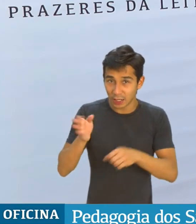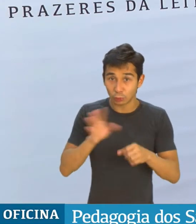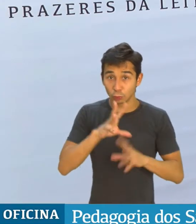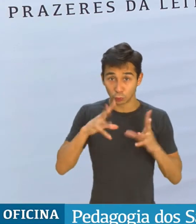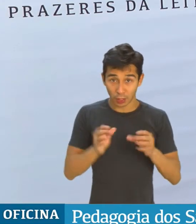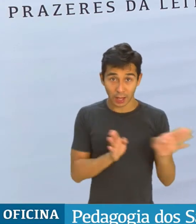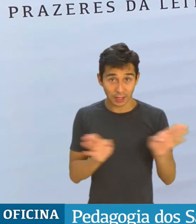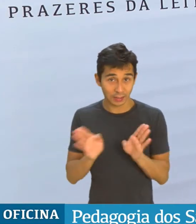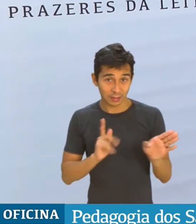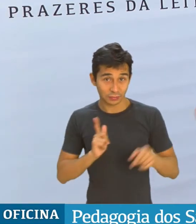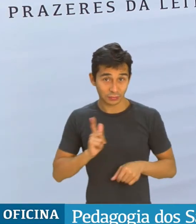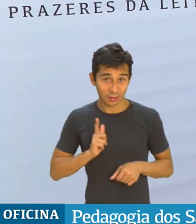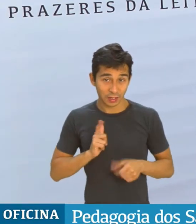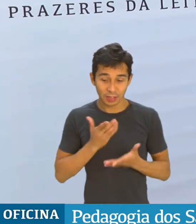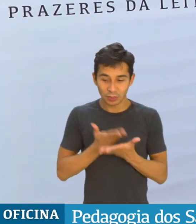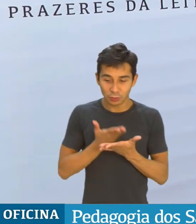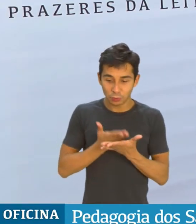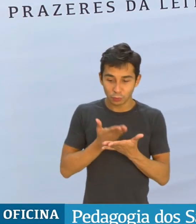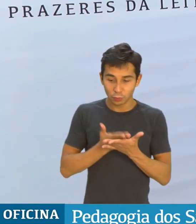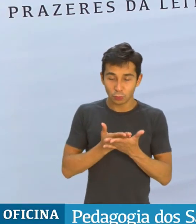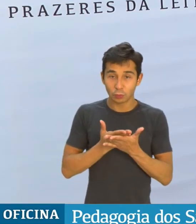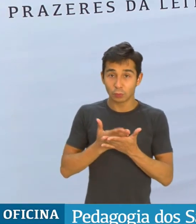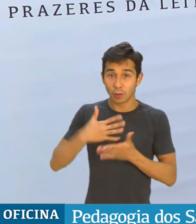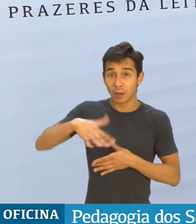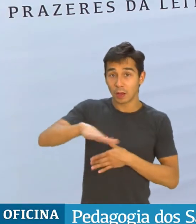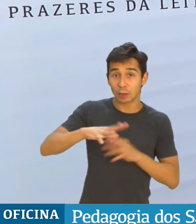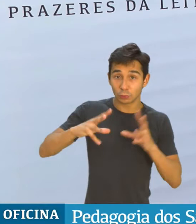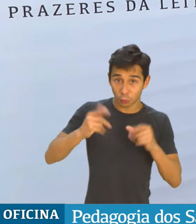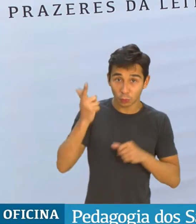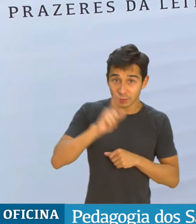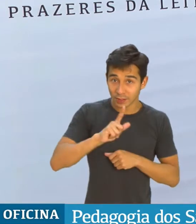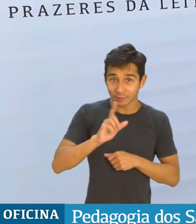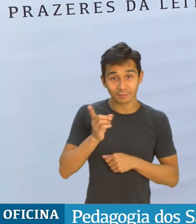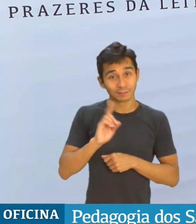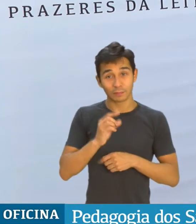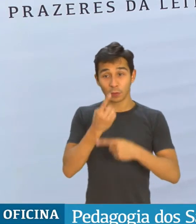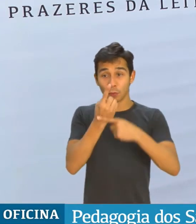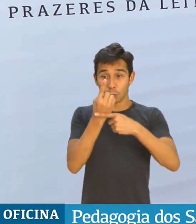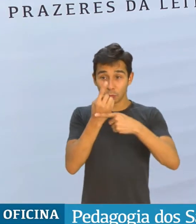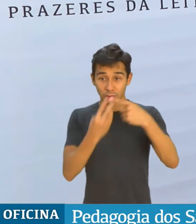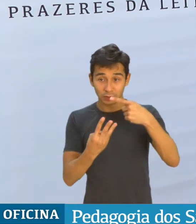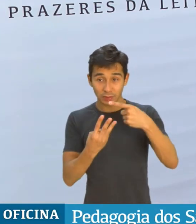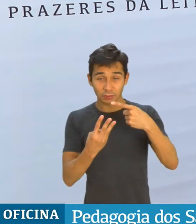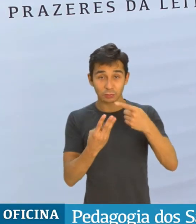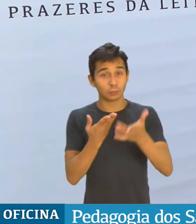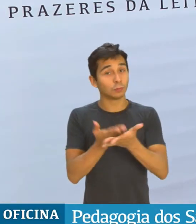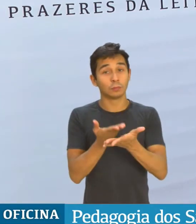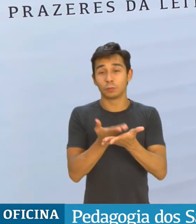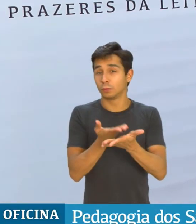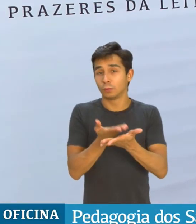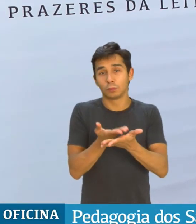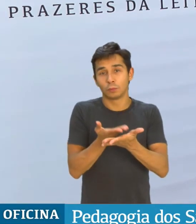ao estudo, 1/3 dos estudantes eles não estão conseguindo ter esse acesso.